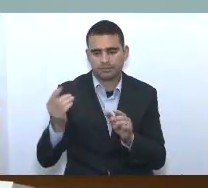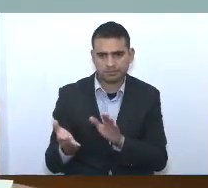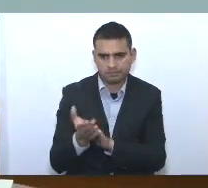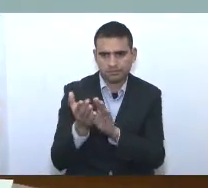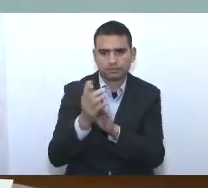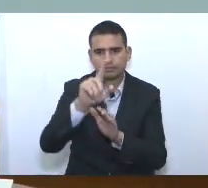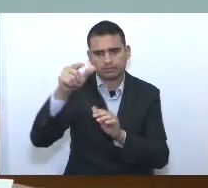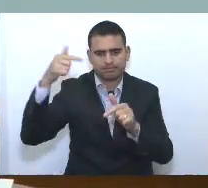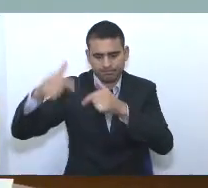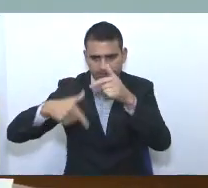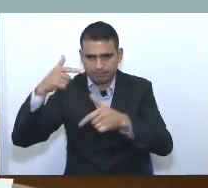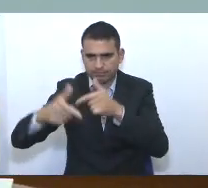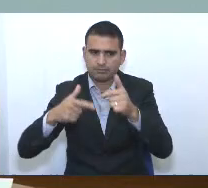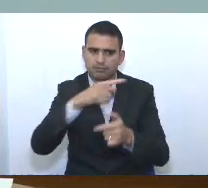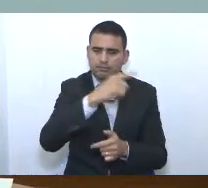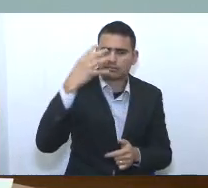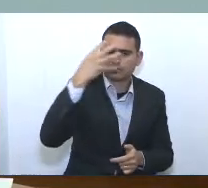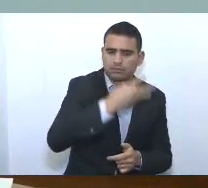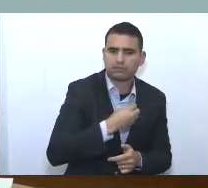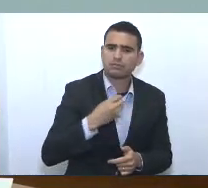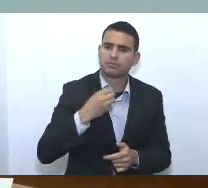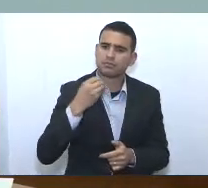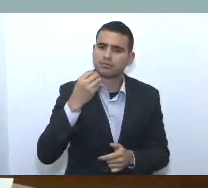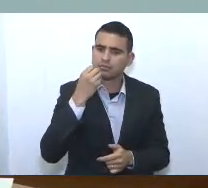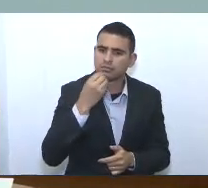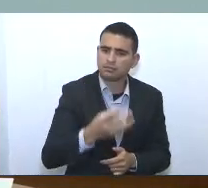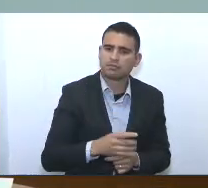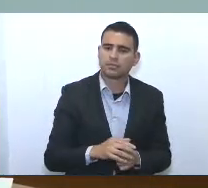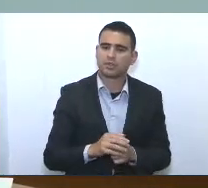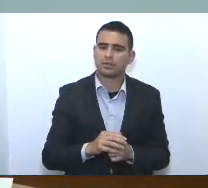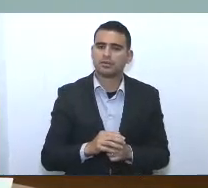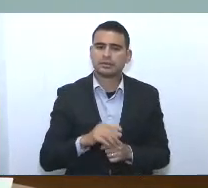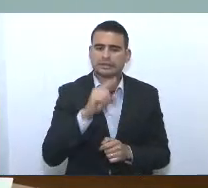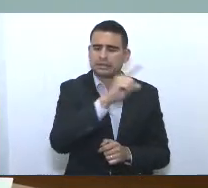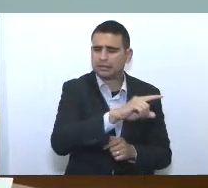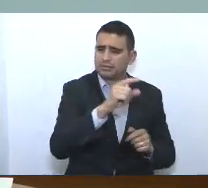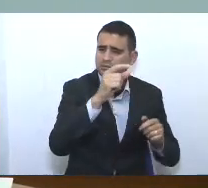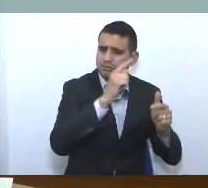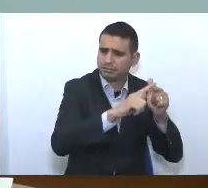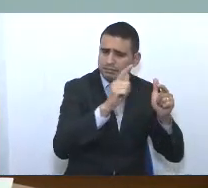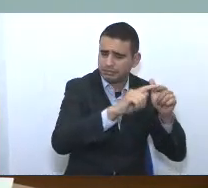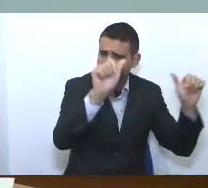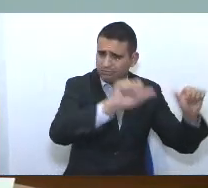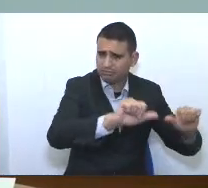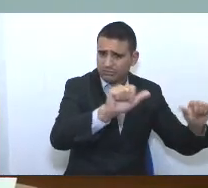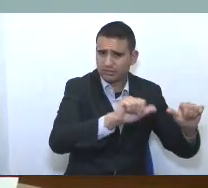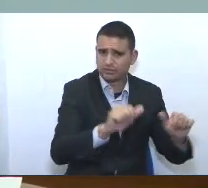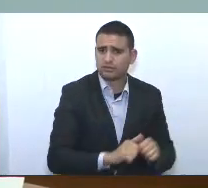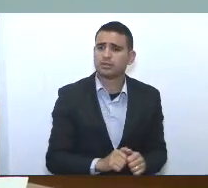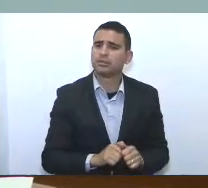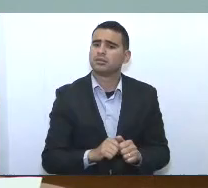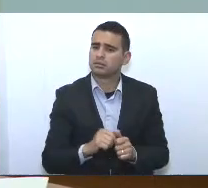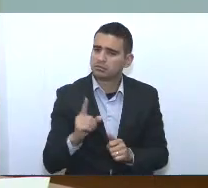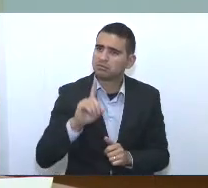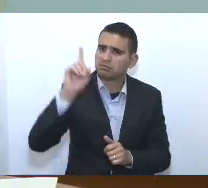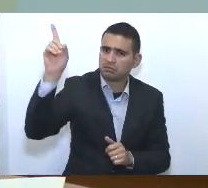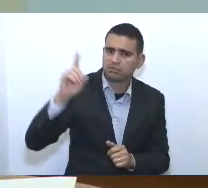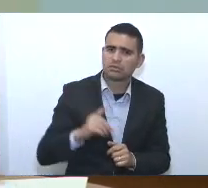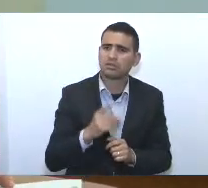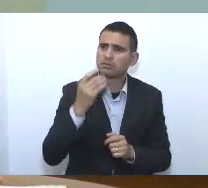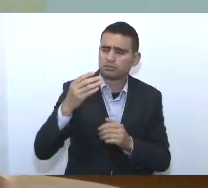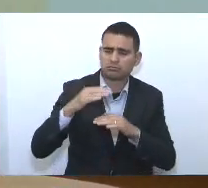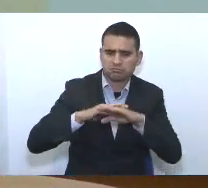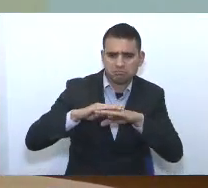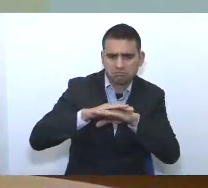lá. Graças a Deus, o Jardim das Oliveiras estava numa situação bem difícil, e graças a Deus foi